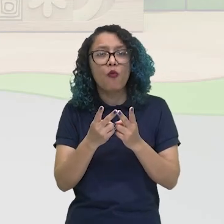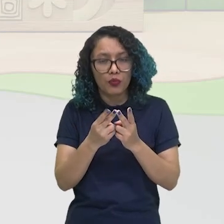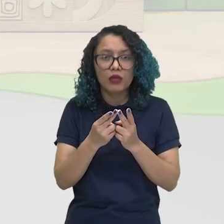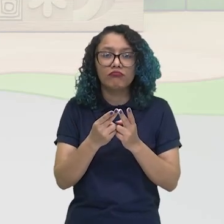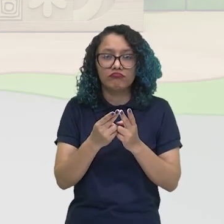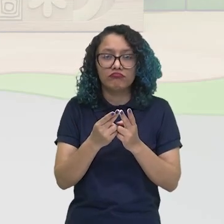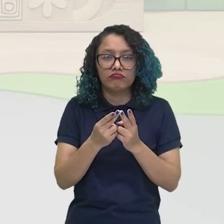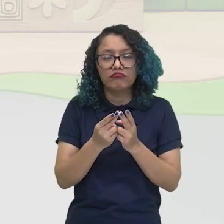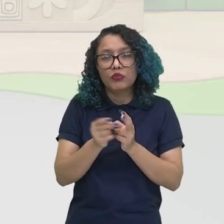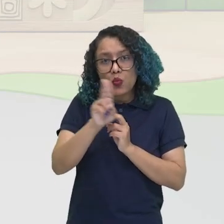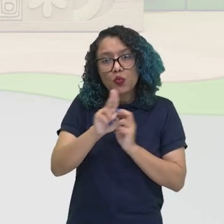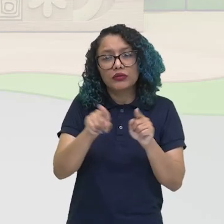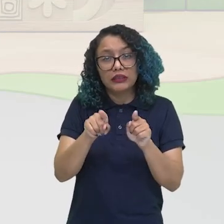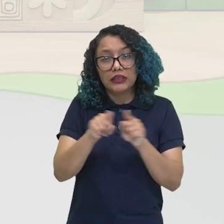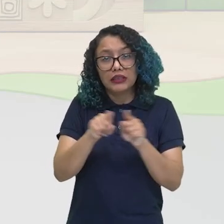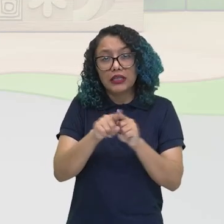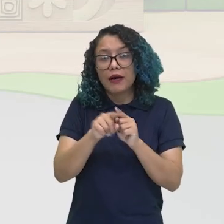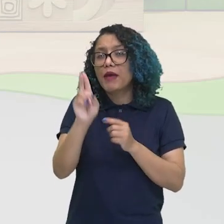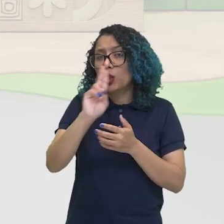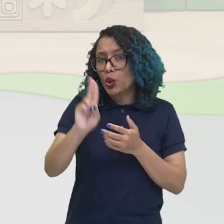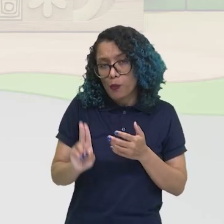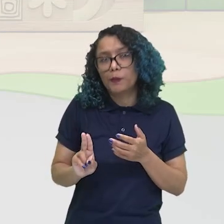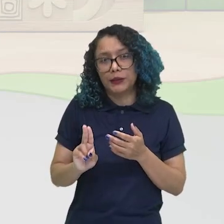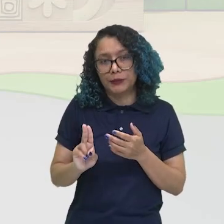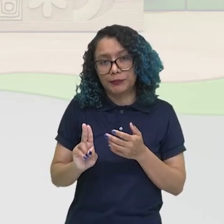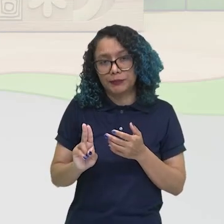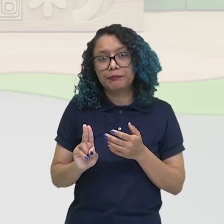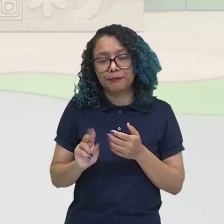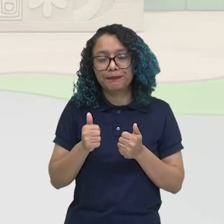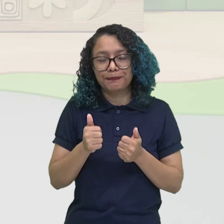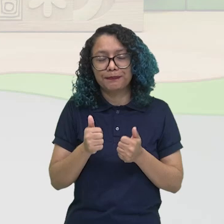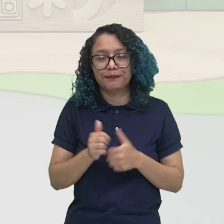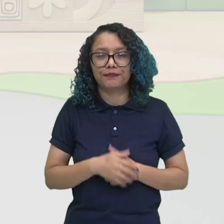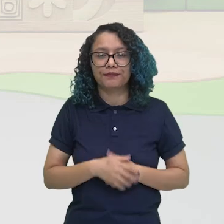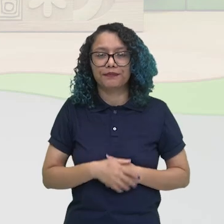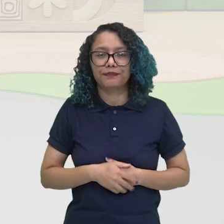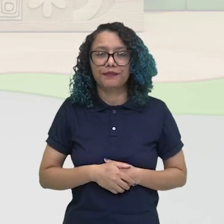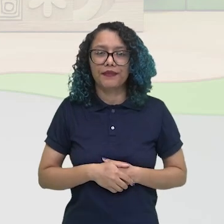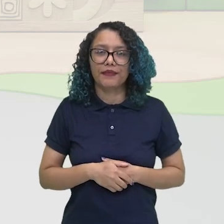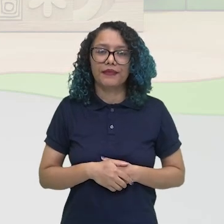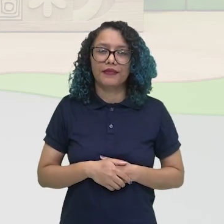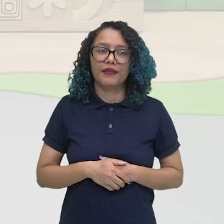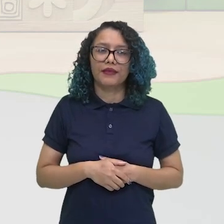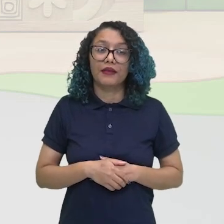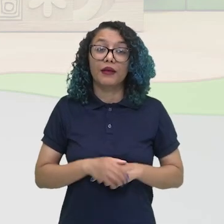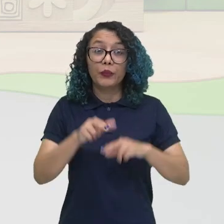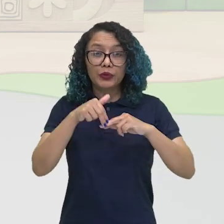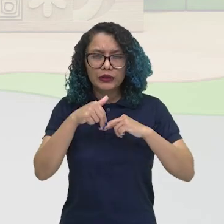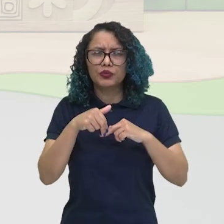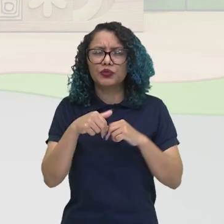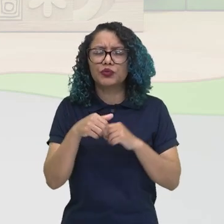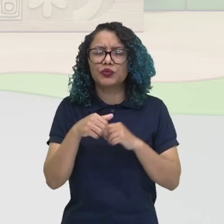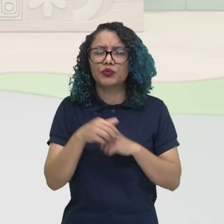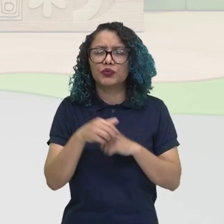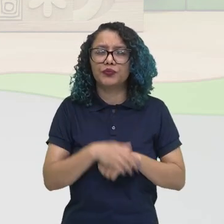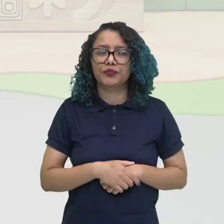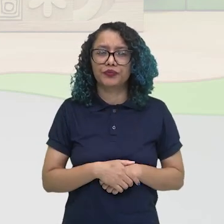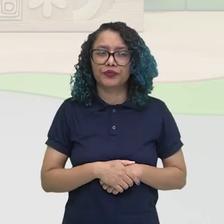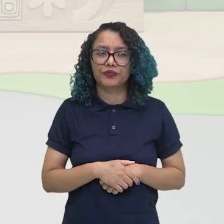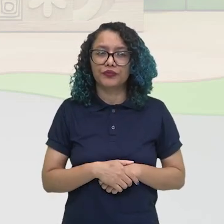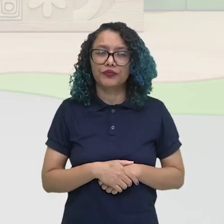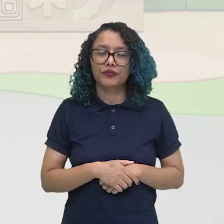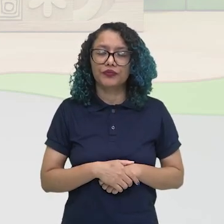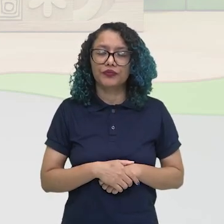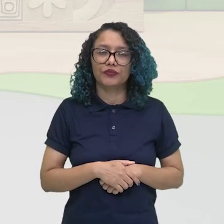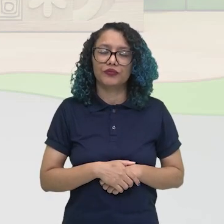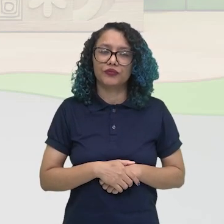volume, o uso e nomes, certo? Então, por isso que rochas têm